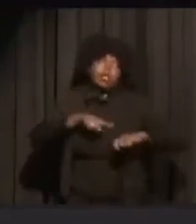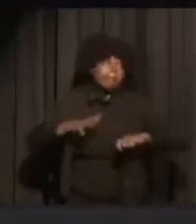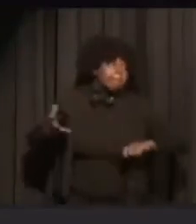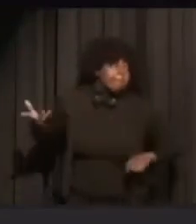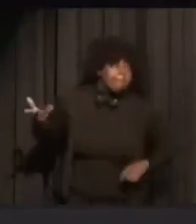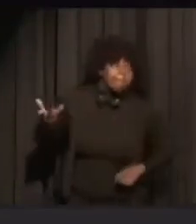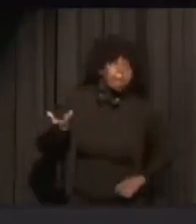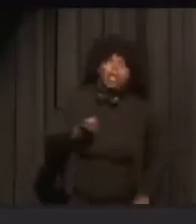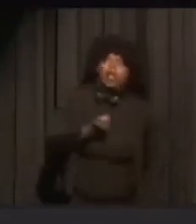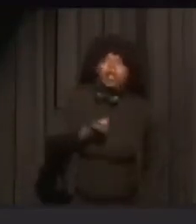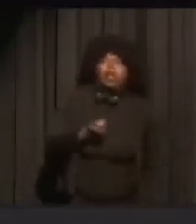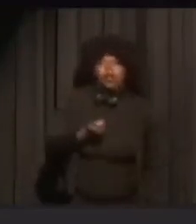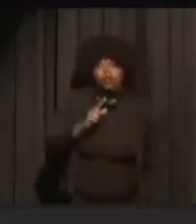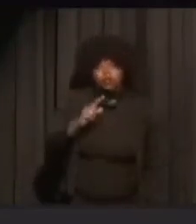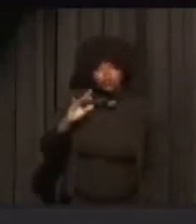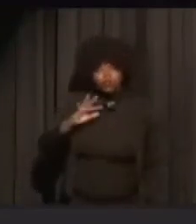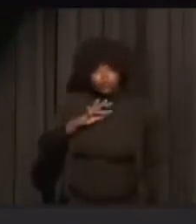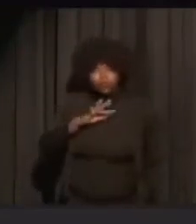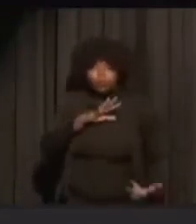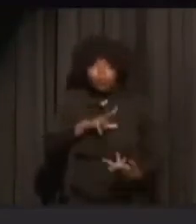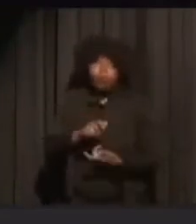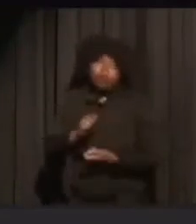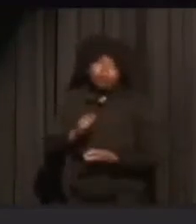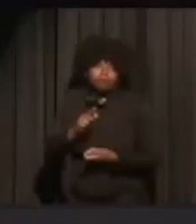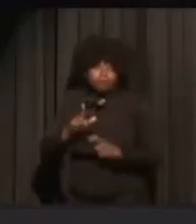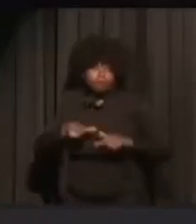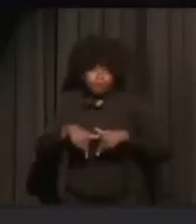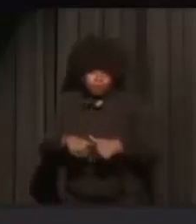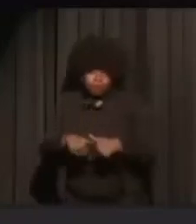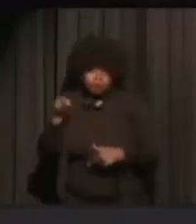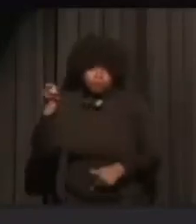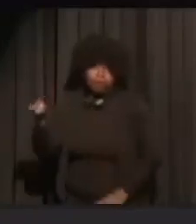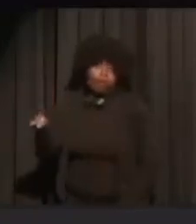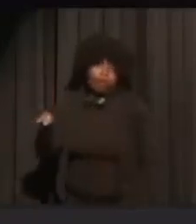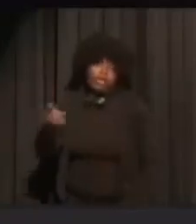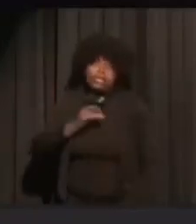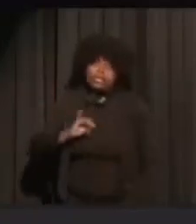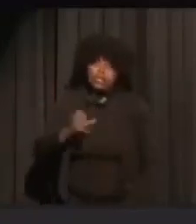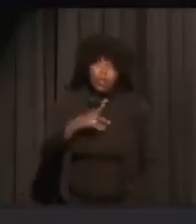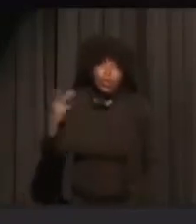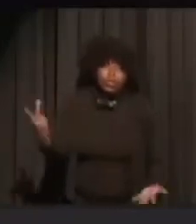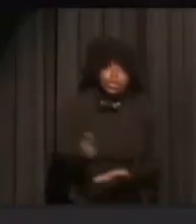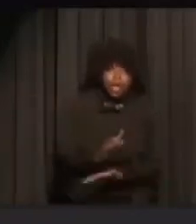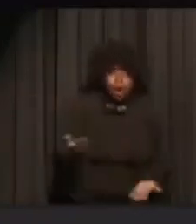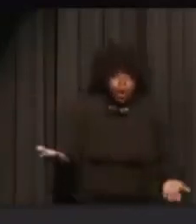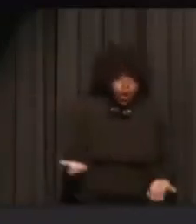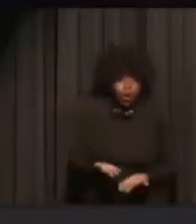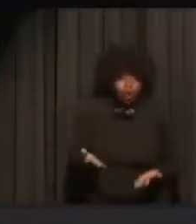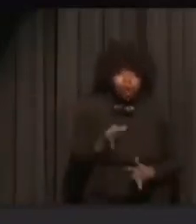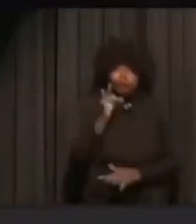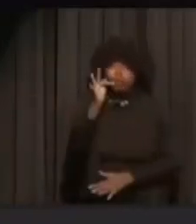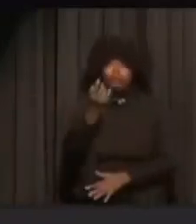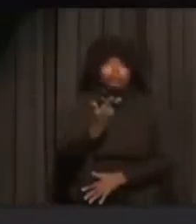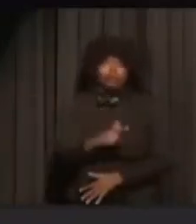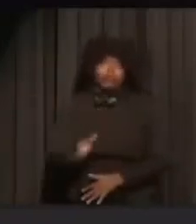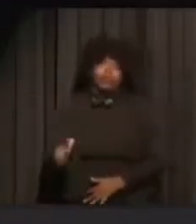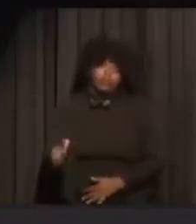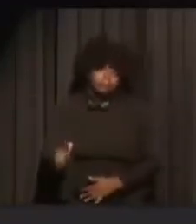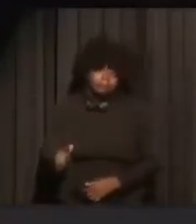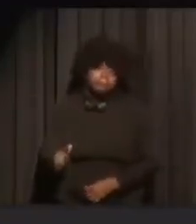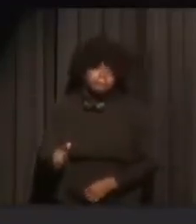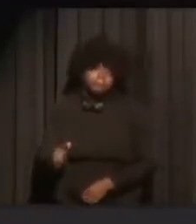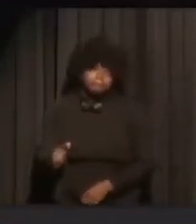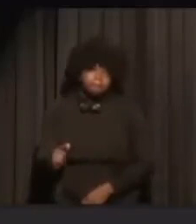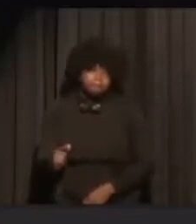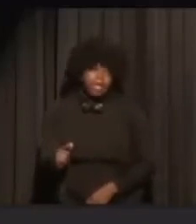operador de petróleo do mundo para fazer essa operação e que se isso não acontecer agora não acontecerá mais e